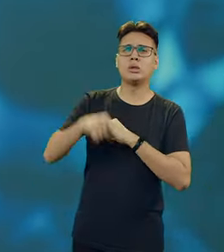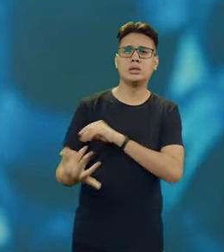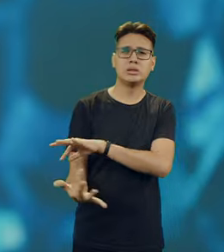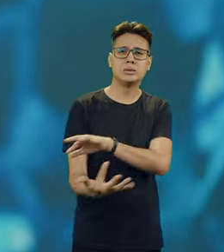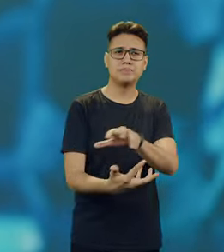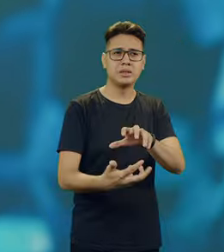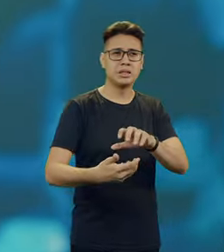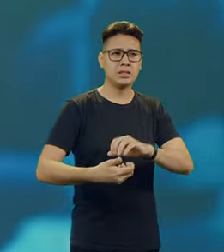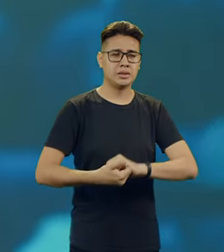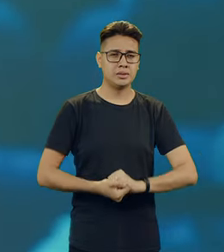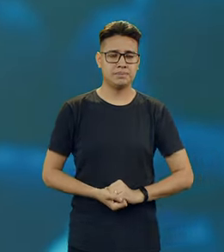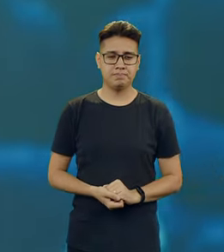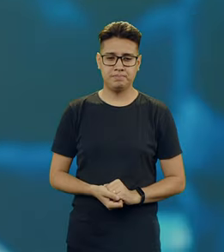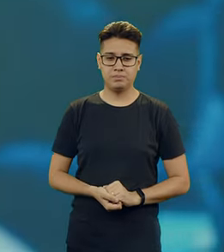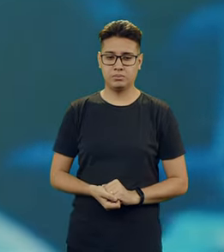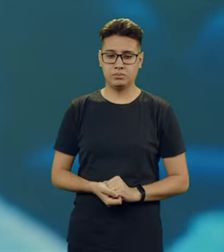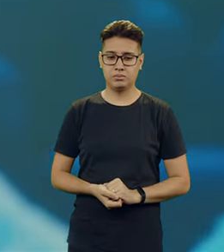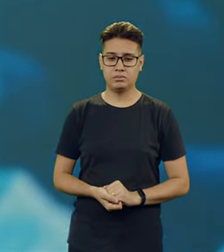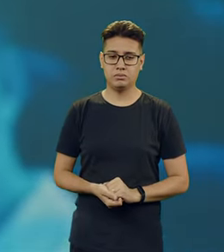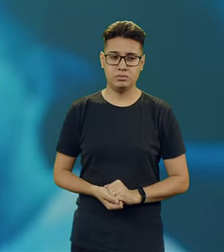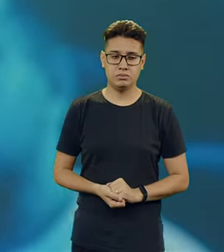terra.